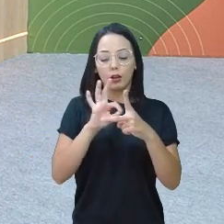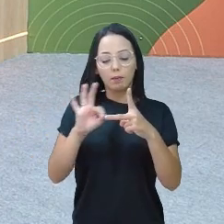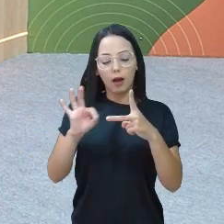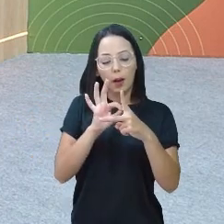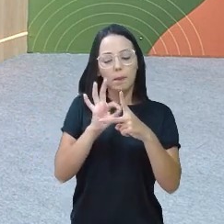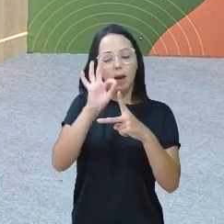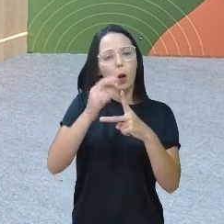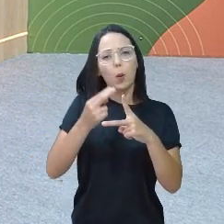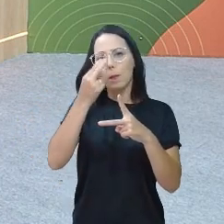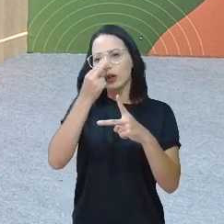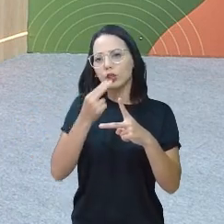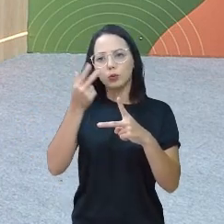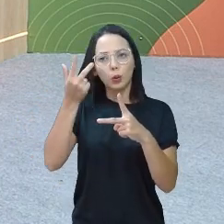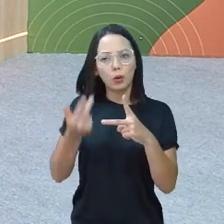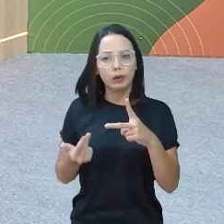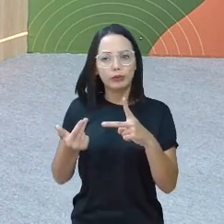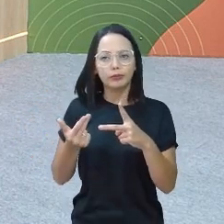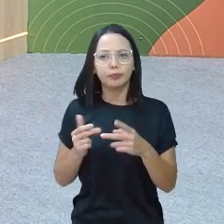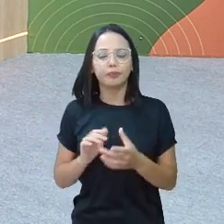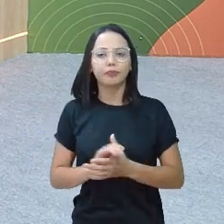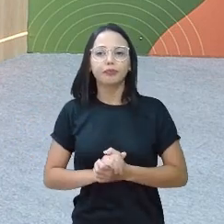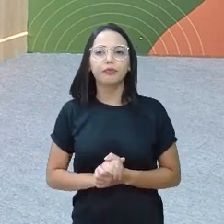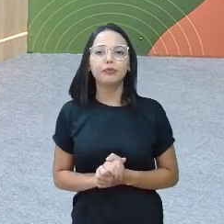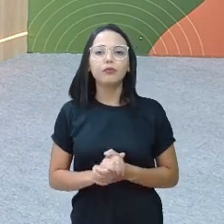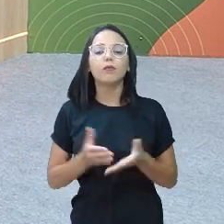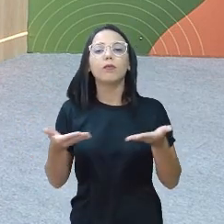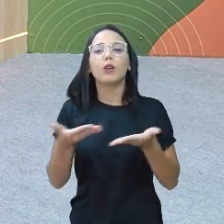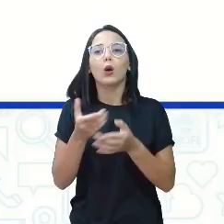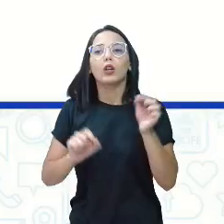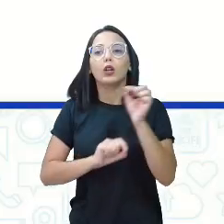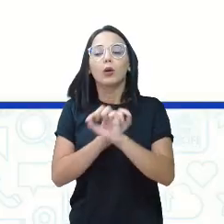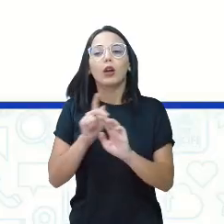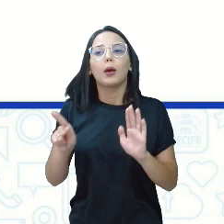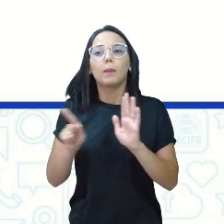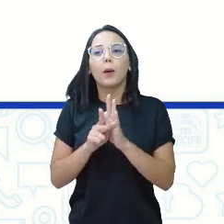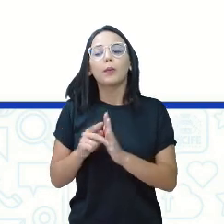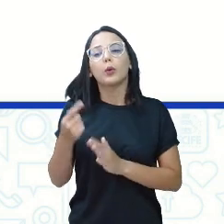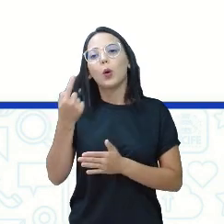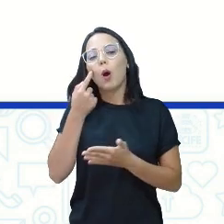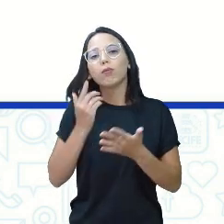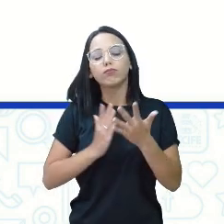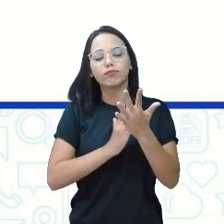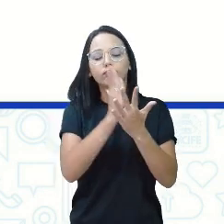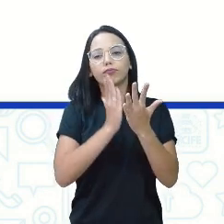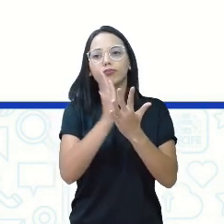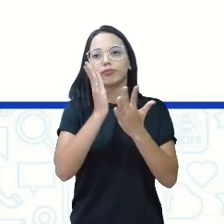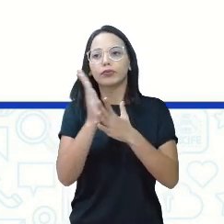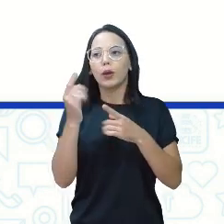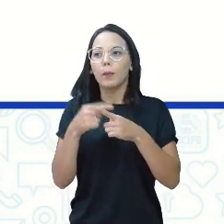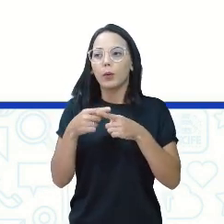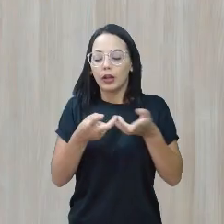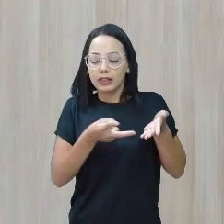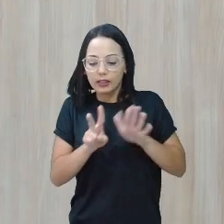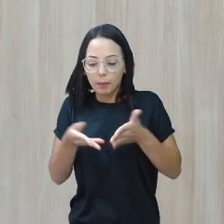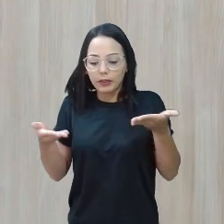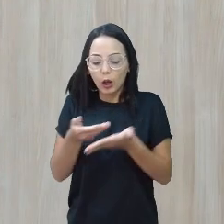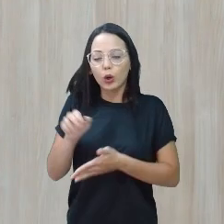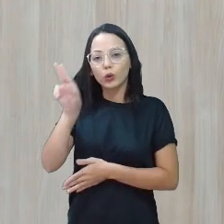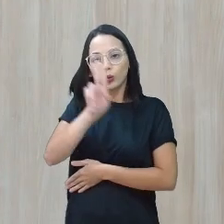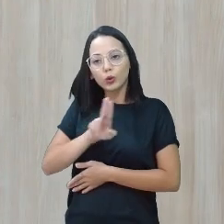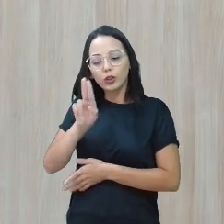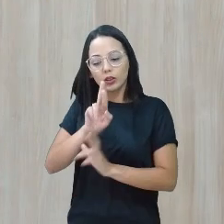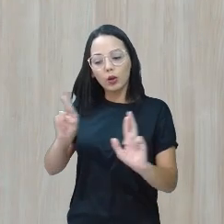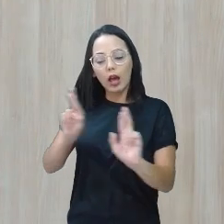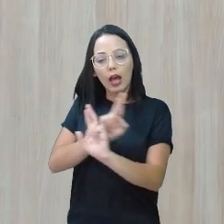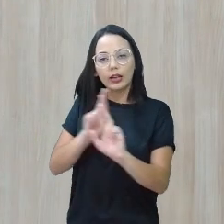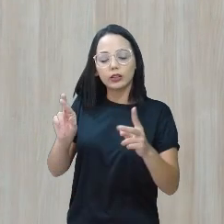os mesmos, né? E aí a gente vai compor o nosso mapinha mental, tá? Nessa semana, a gente está utilizando para